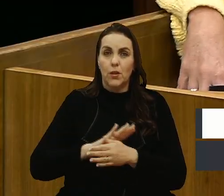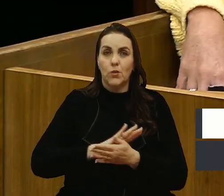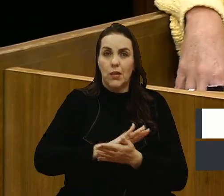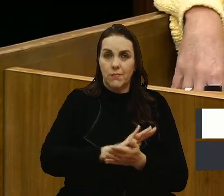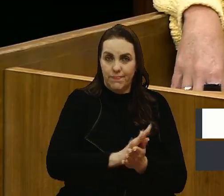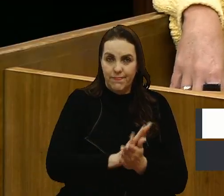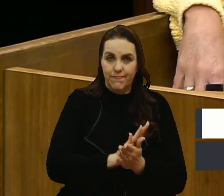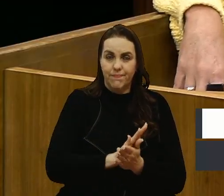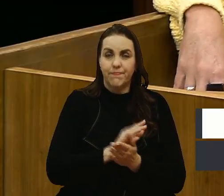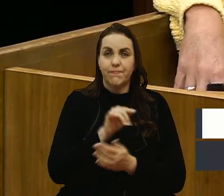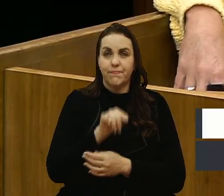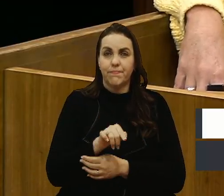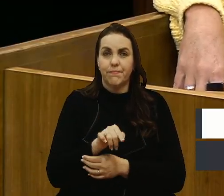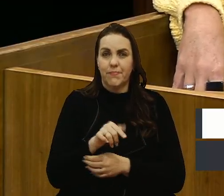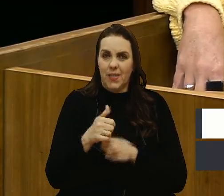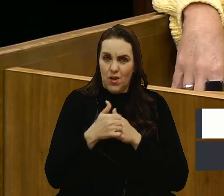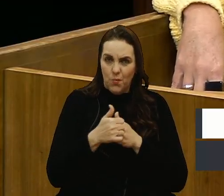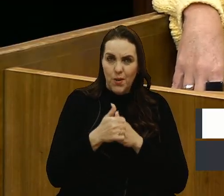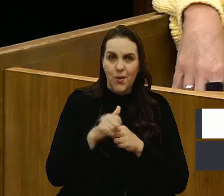acompanhou e relembra,